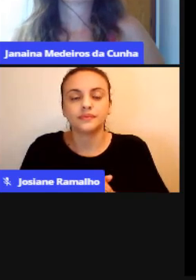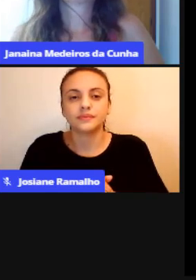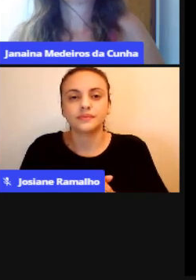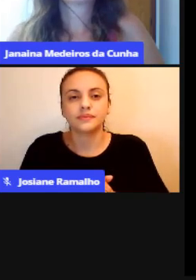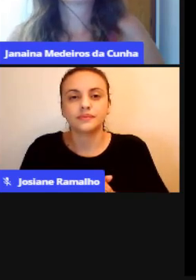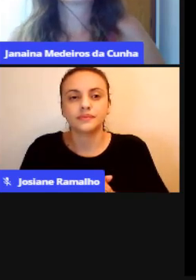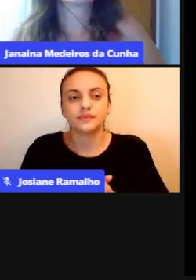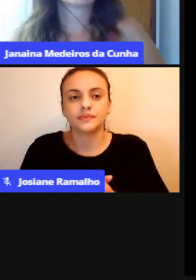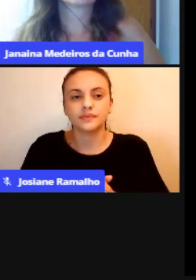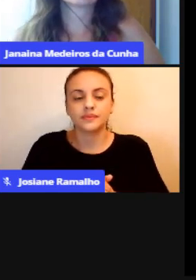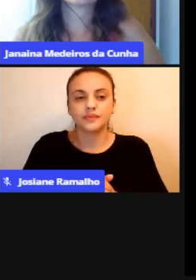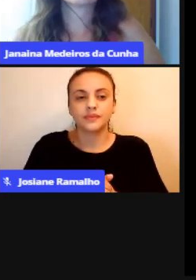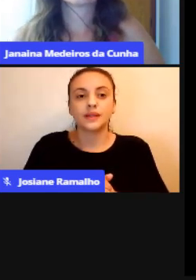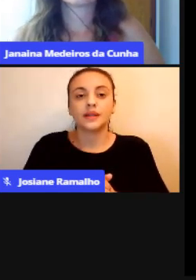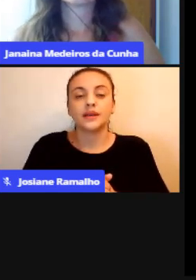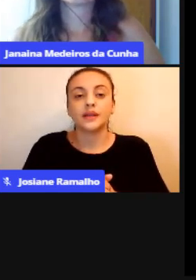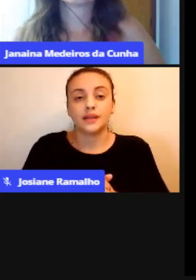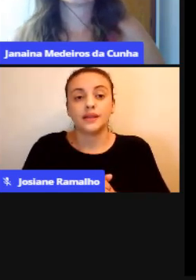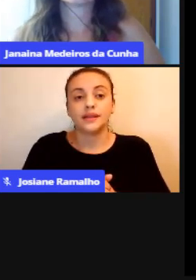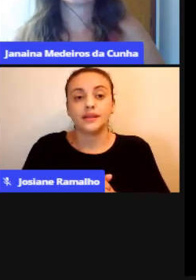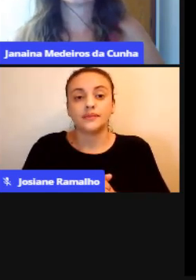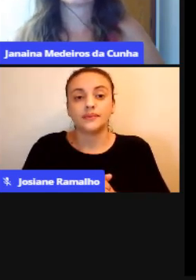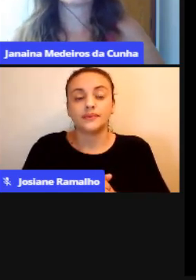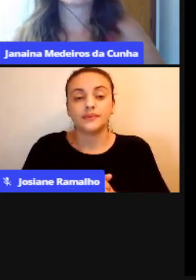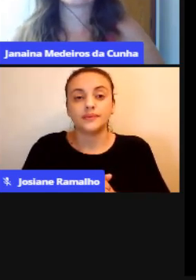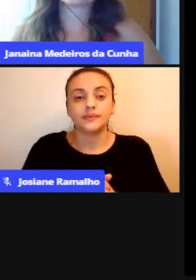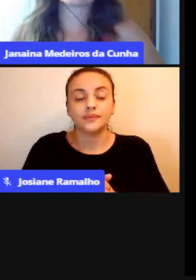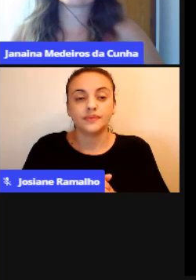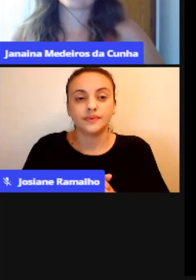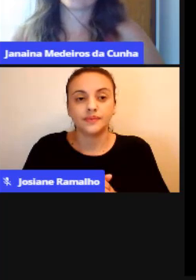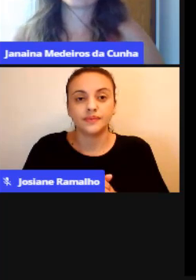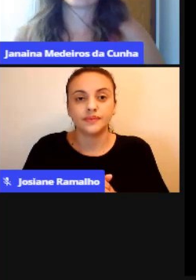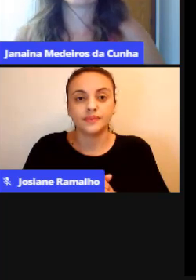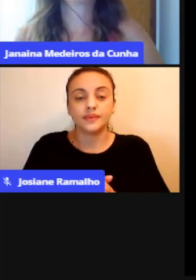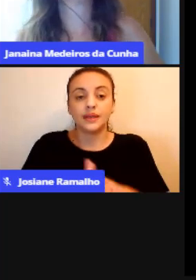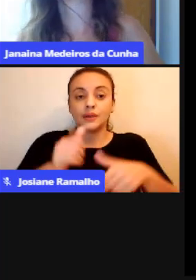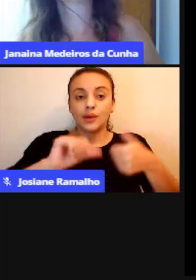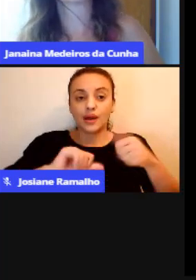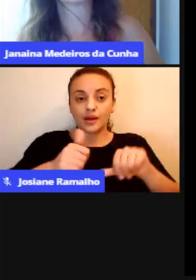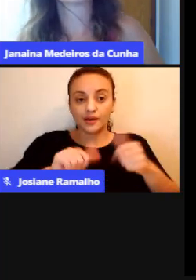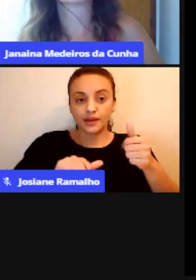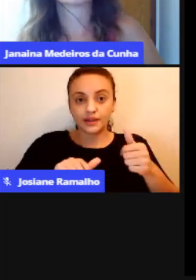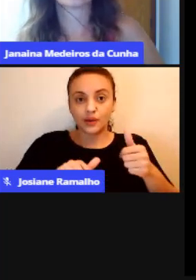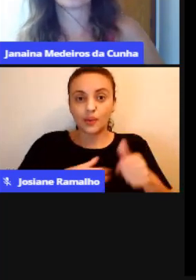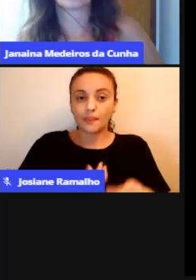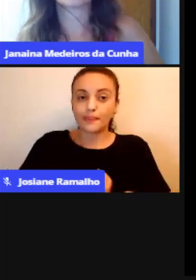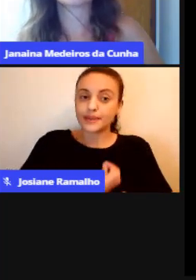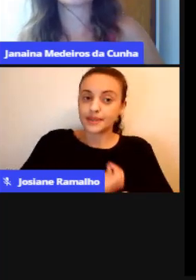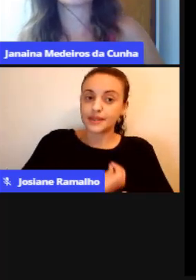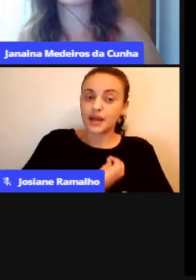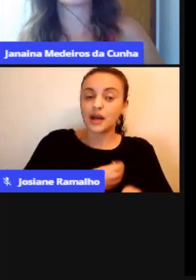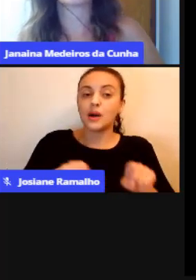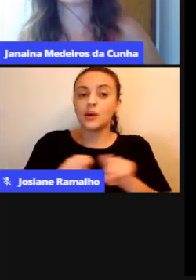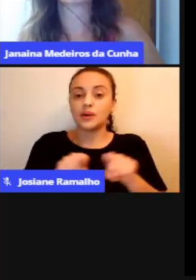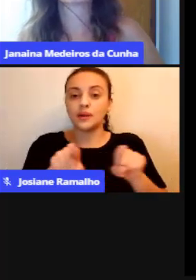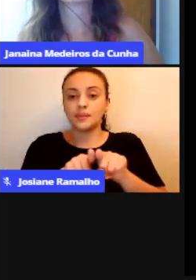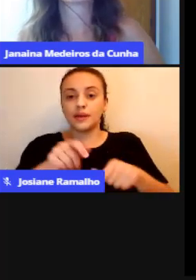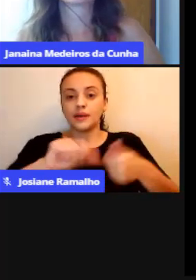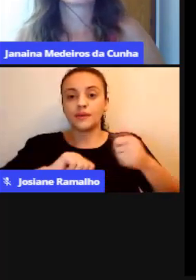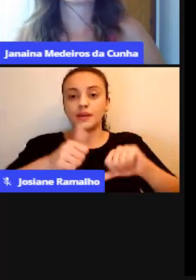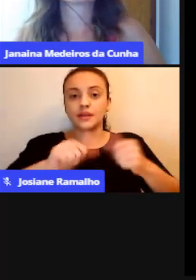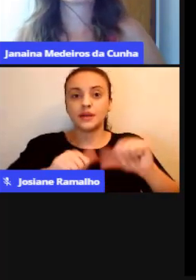E quando nós falamos em avaliação, tanto da maneira presencial quanto da forma online, né, da maneira